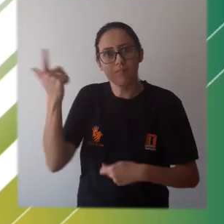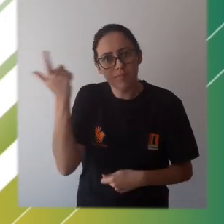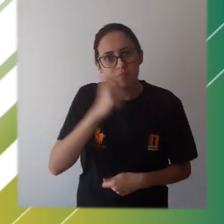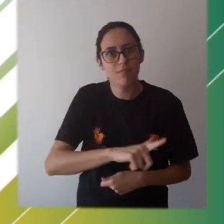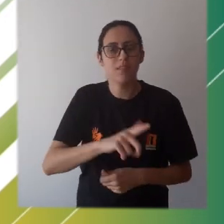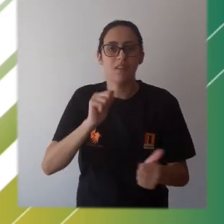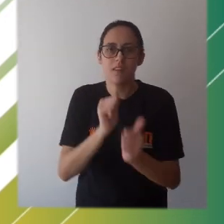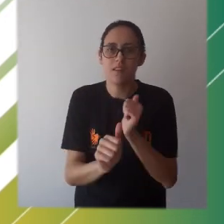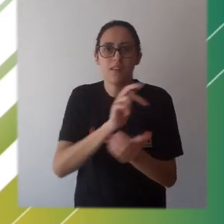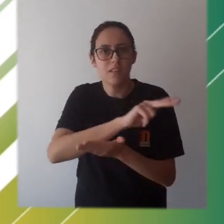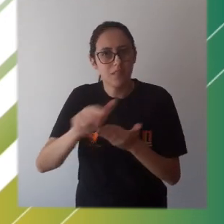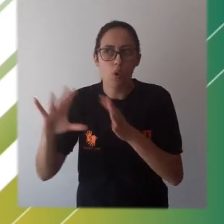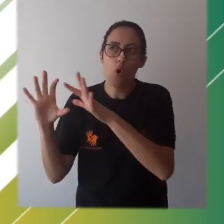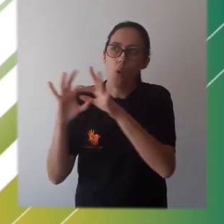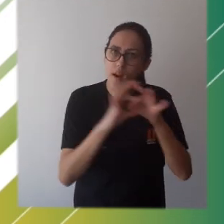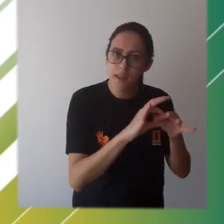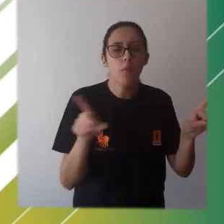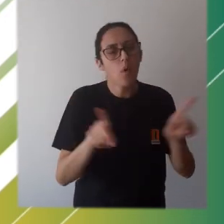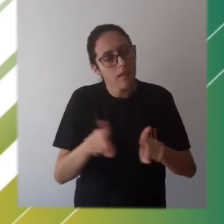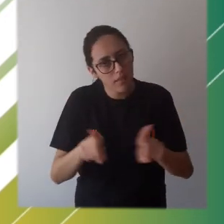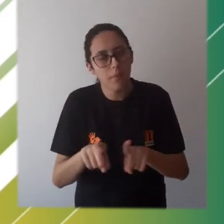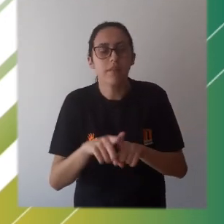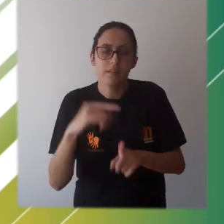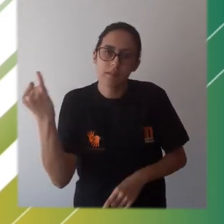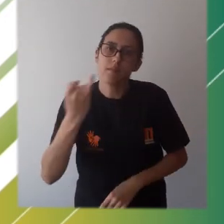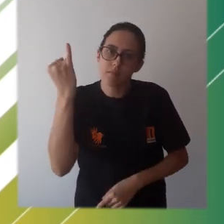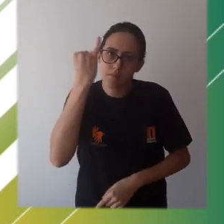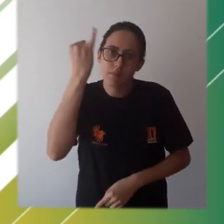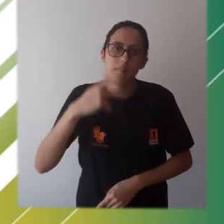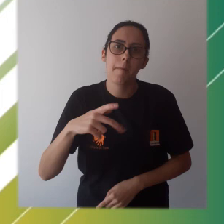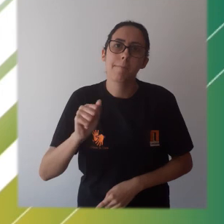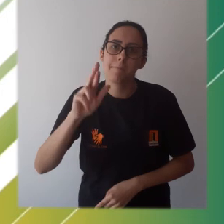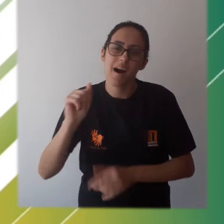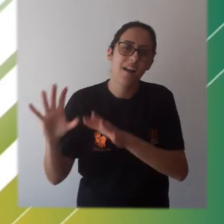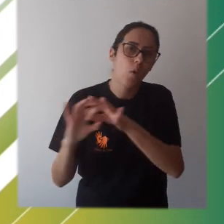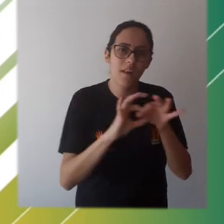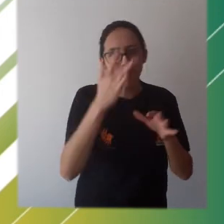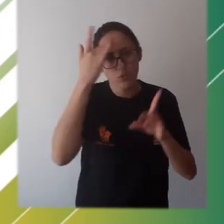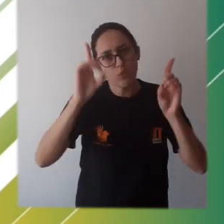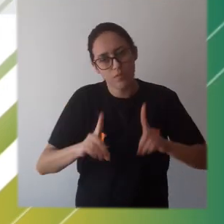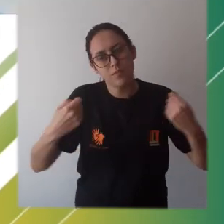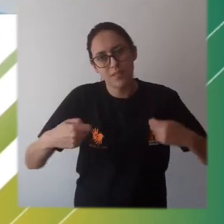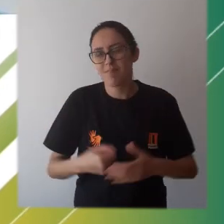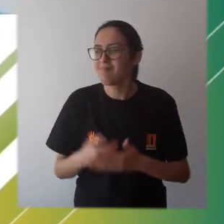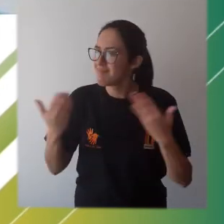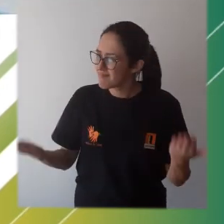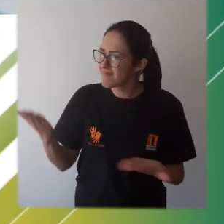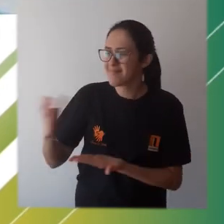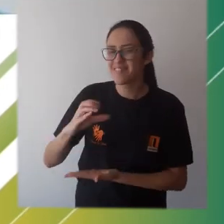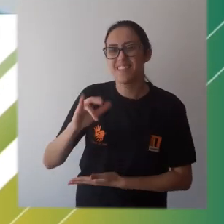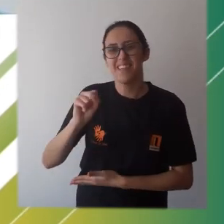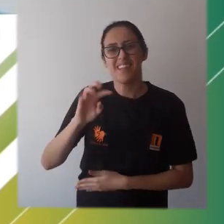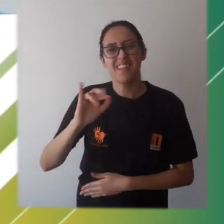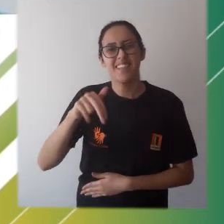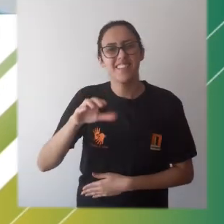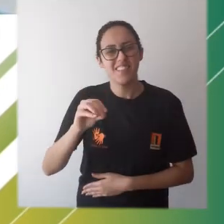fortalecer e garantir a prática do esporte, não só olímpico, mas principalmente que nós estamos tratando aqui do paralímpico. Cristiano Del